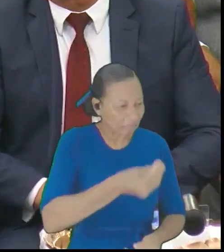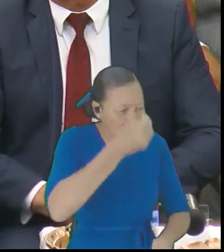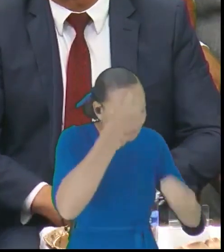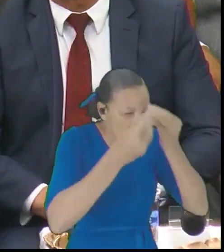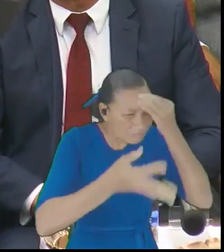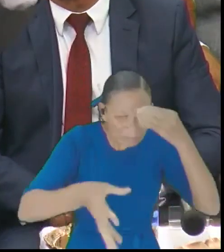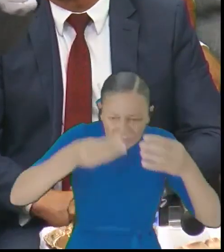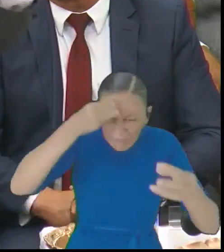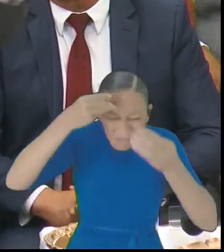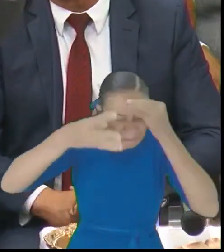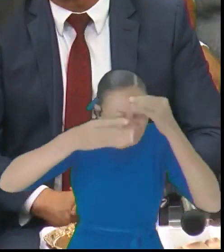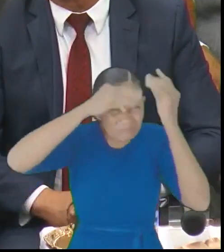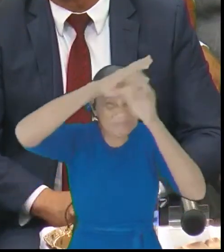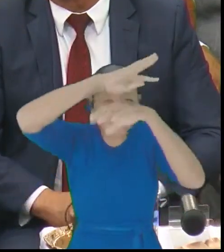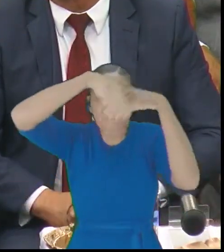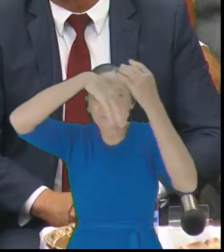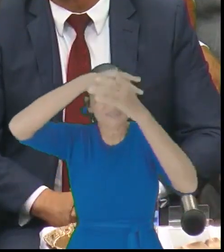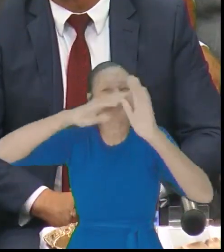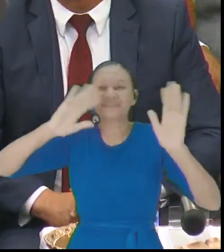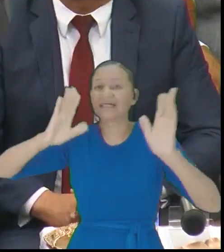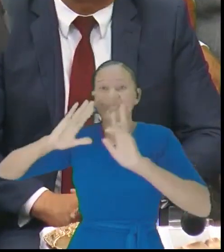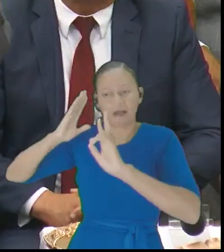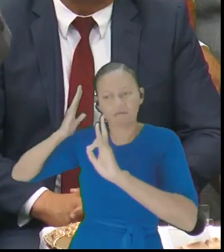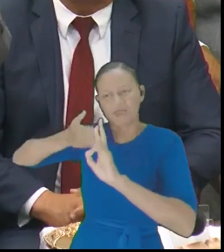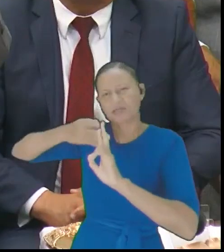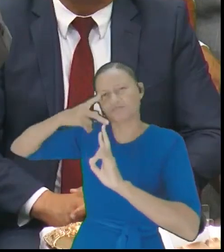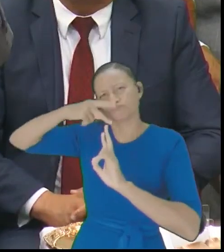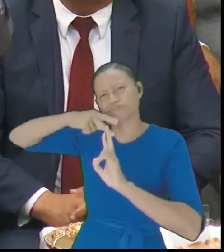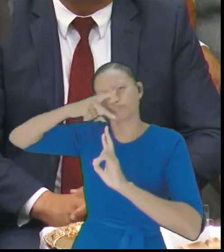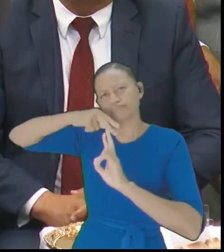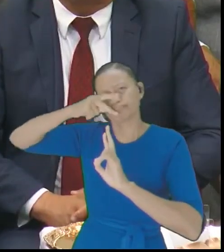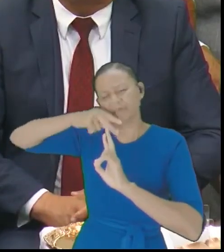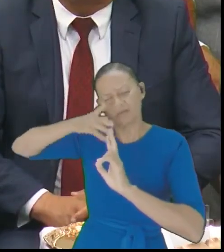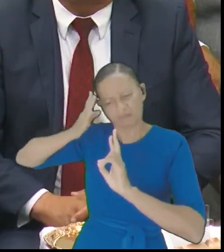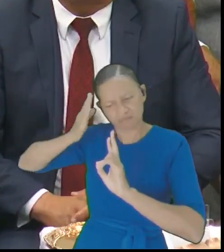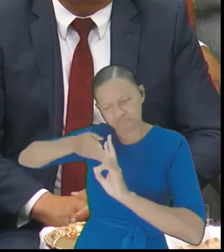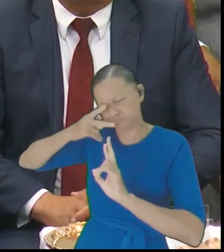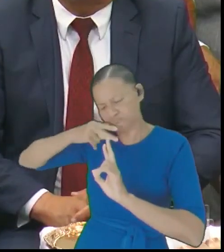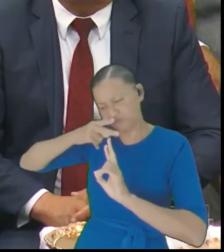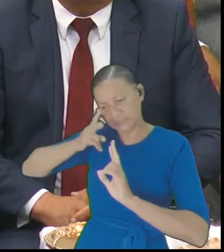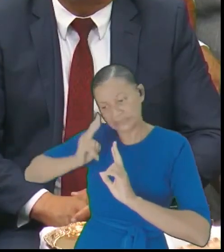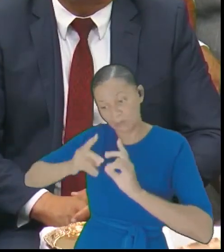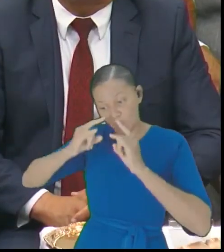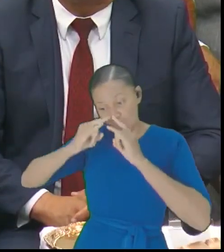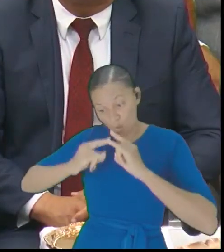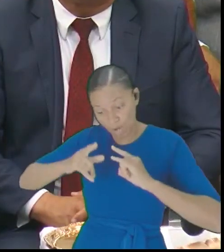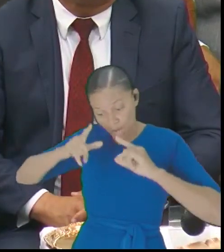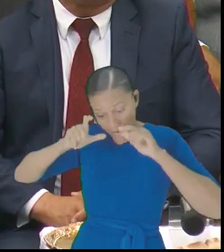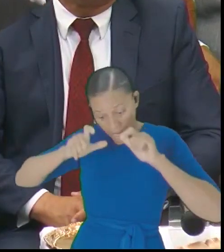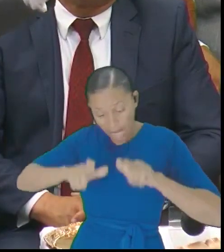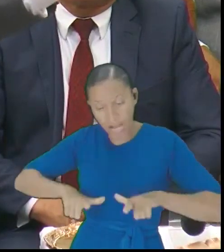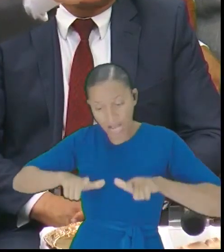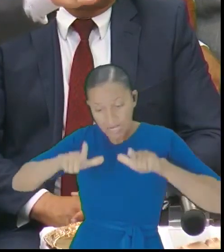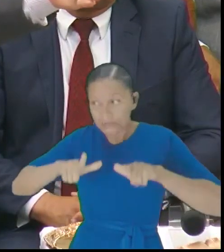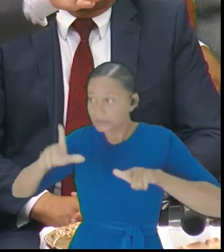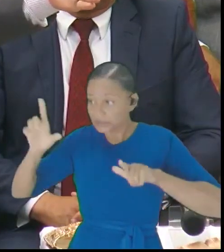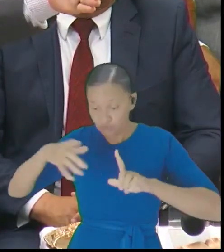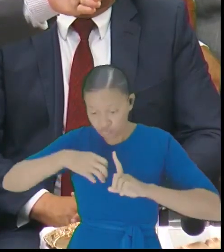negócio bagunçado, não tenha referencial. Fique na tenda que Deus te colocou.